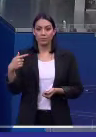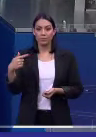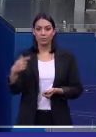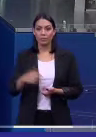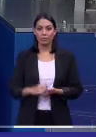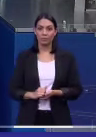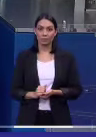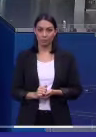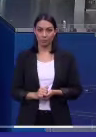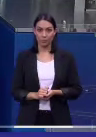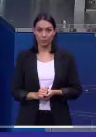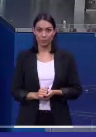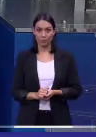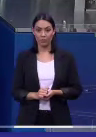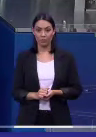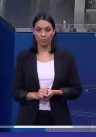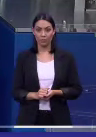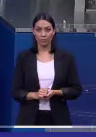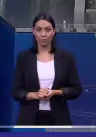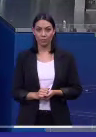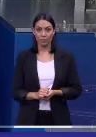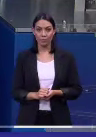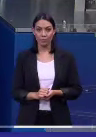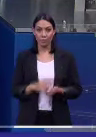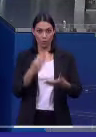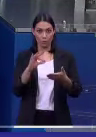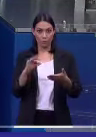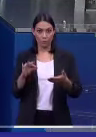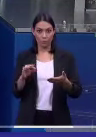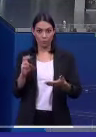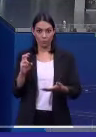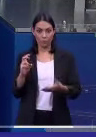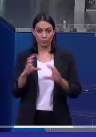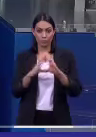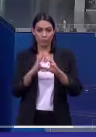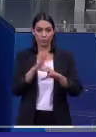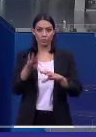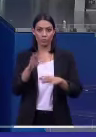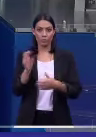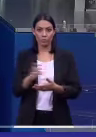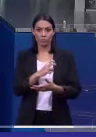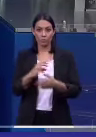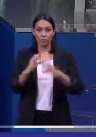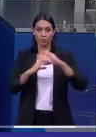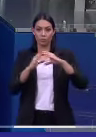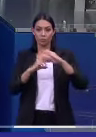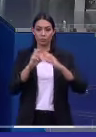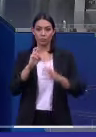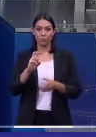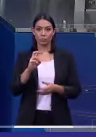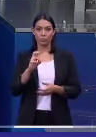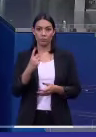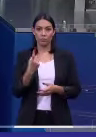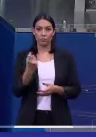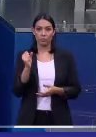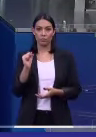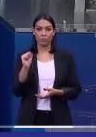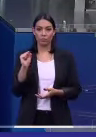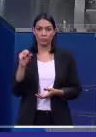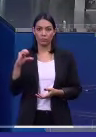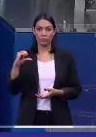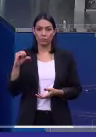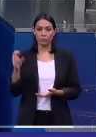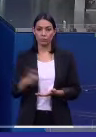Preta, 07. Vamos conferir os 5 números sorteados no concurso 5.189 da